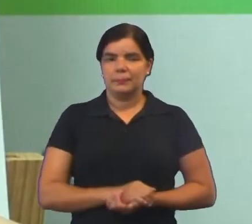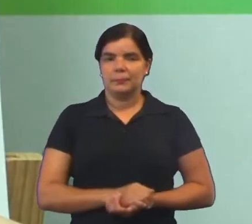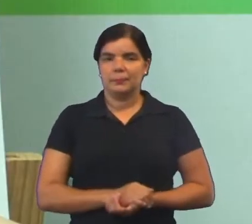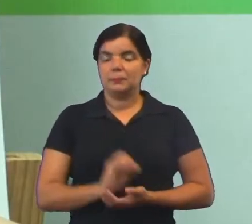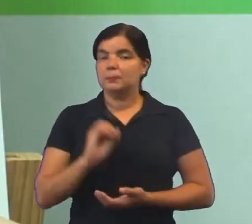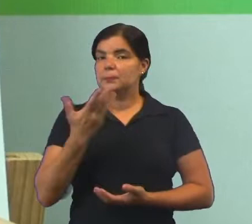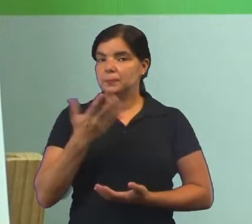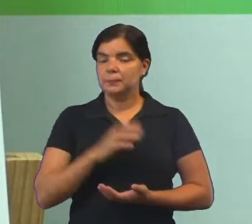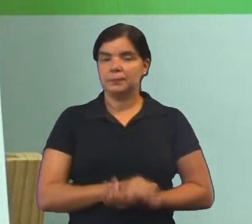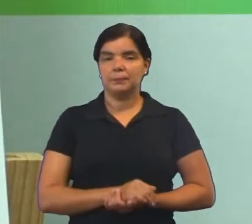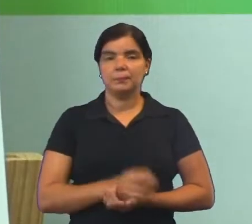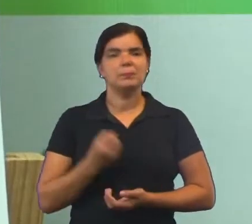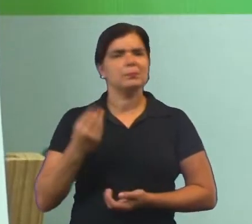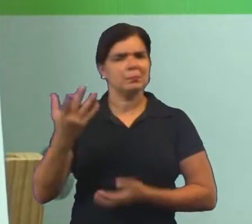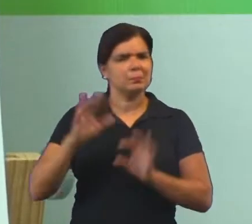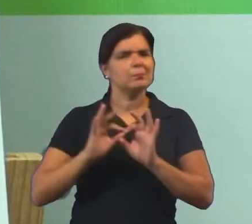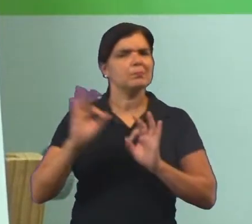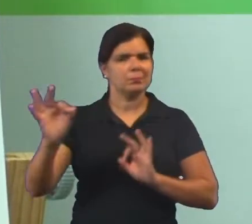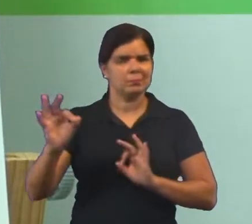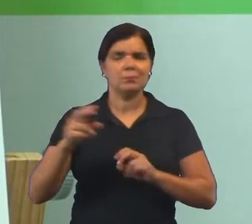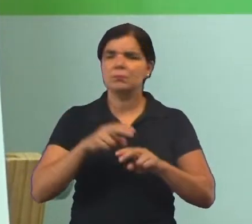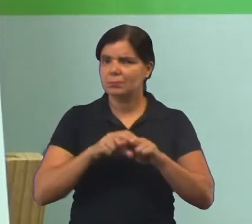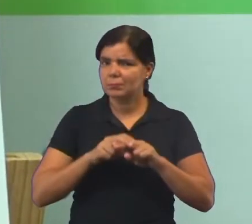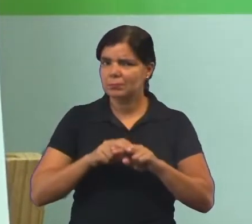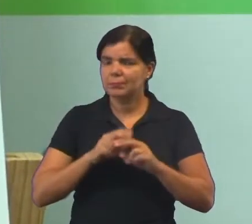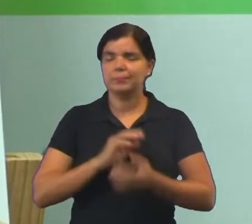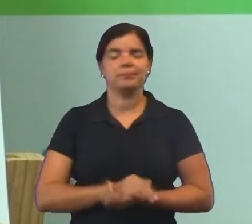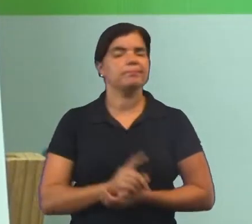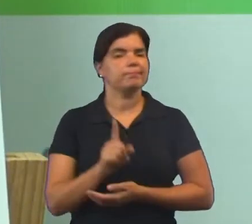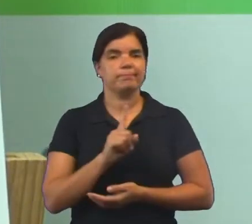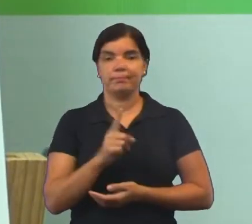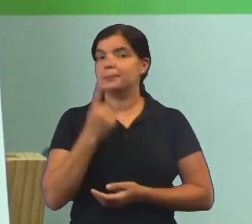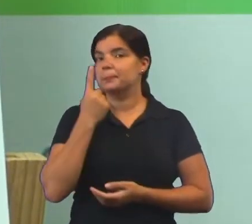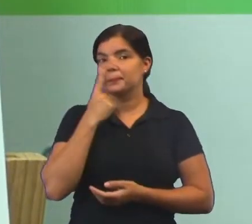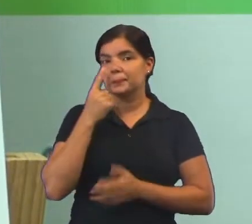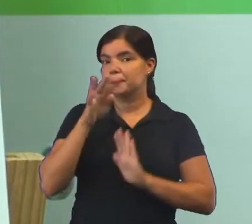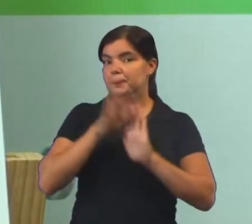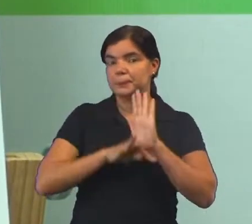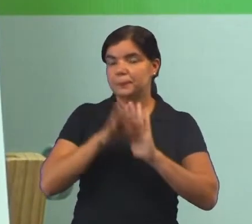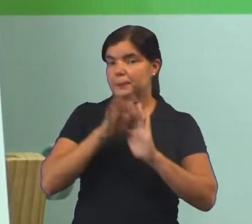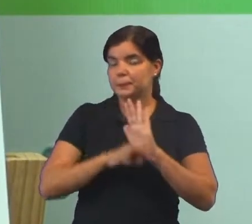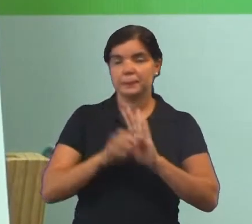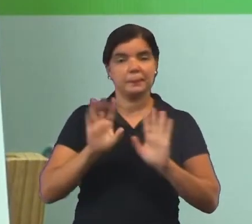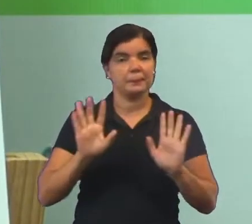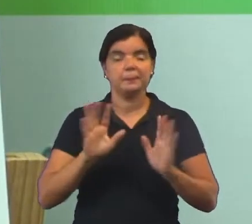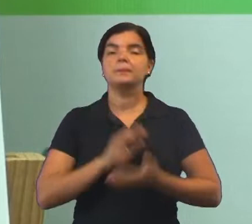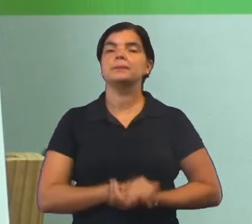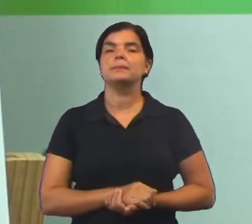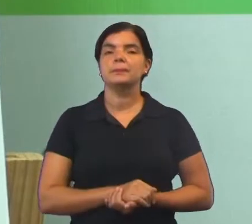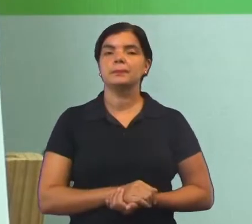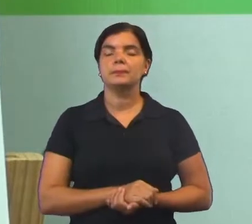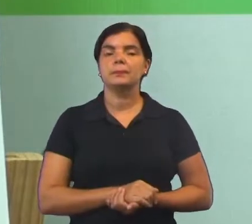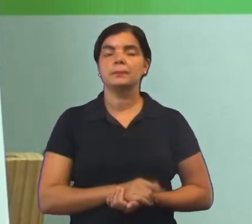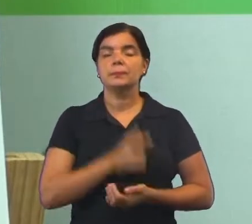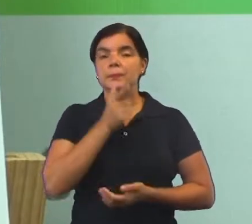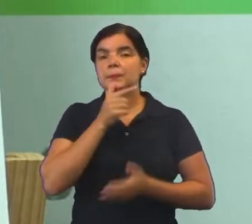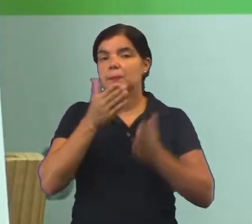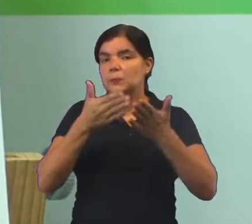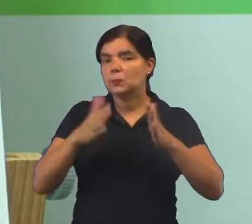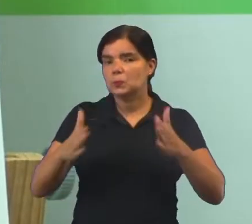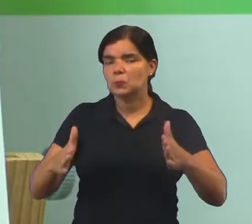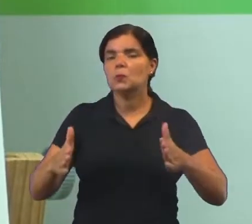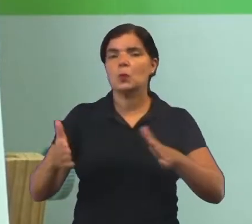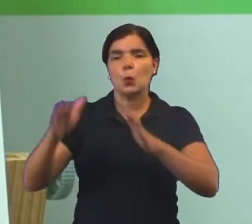por que que isso aconteceu? A viagem foi longa, foi por isso? Não, nós já vimos no texto que não foi por isso. As dunas eram